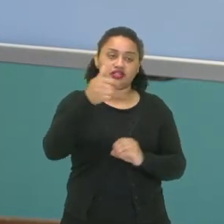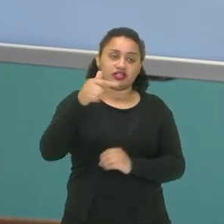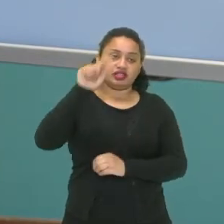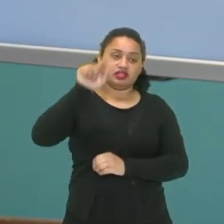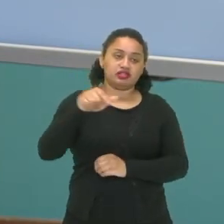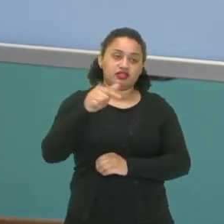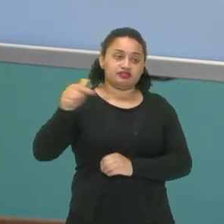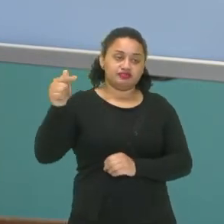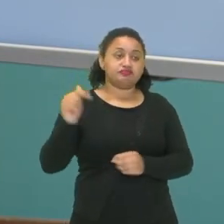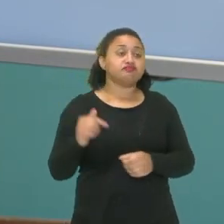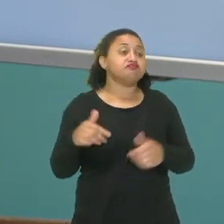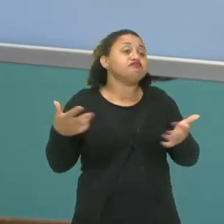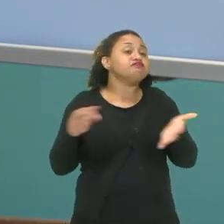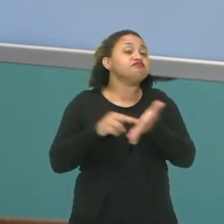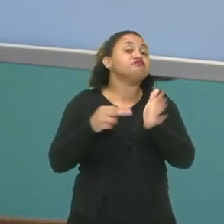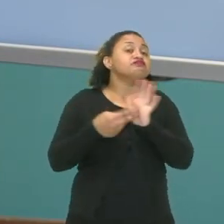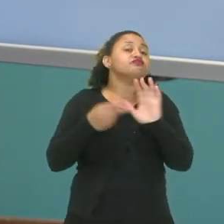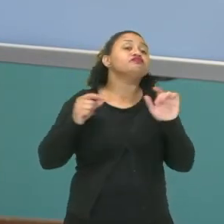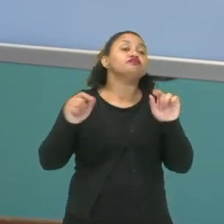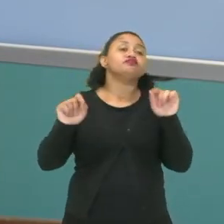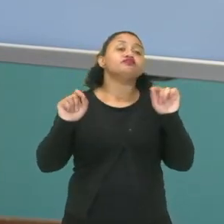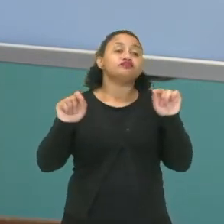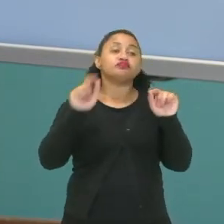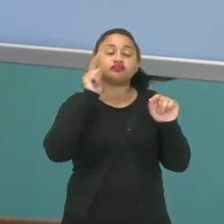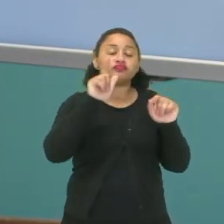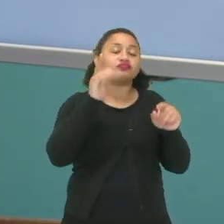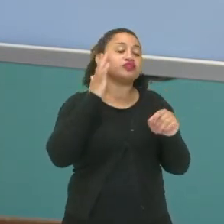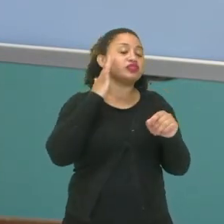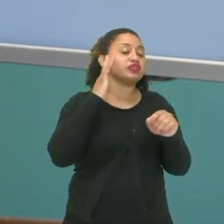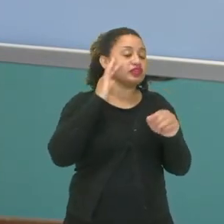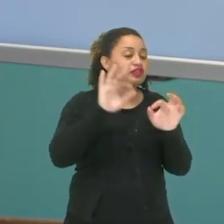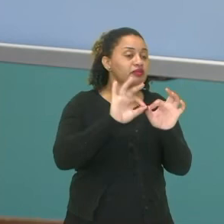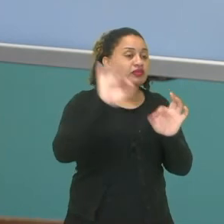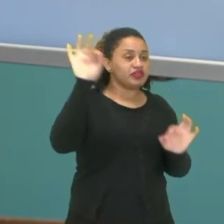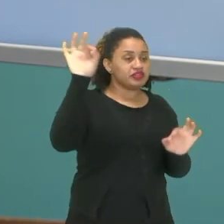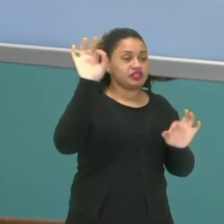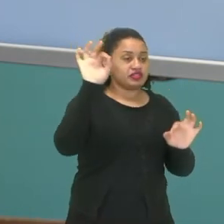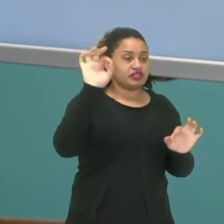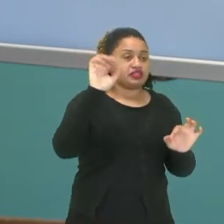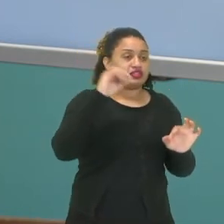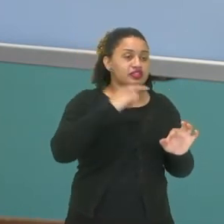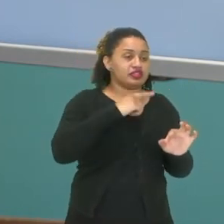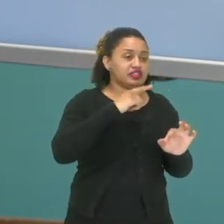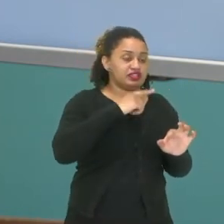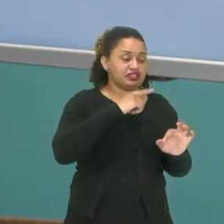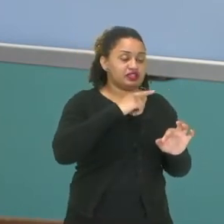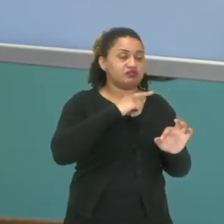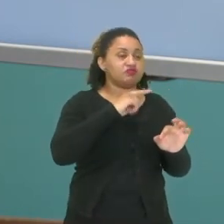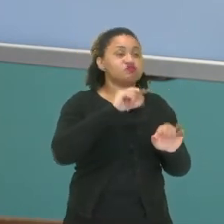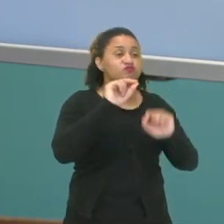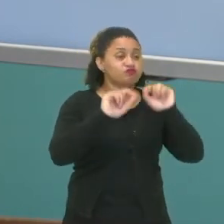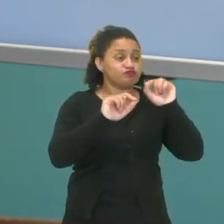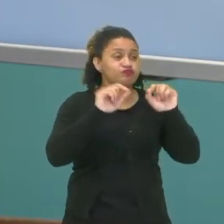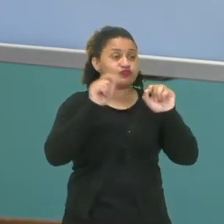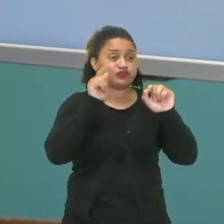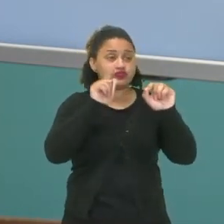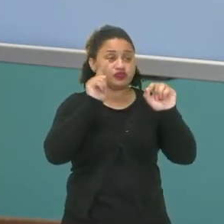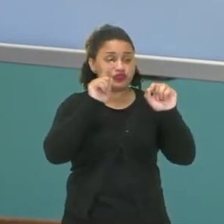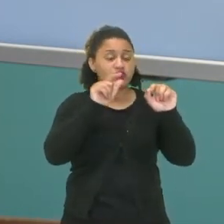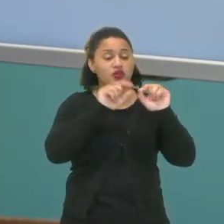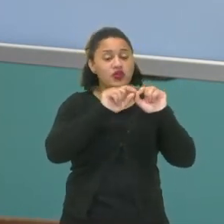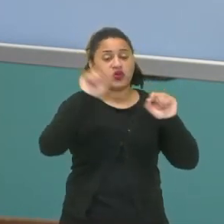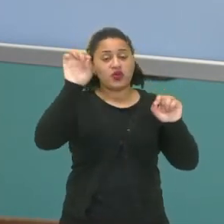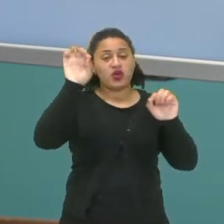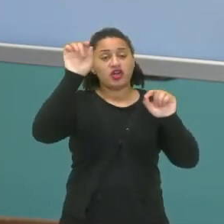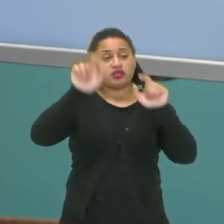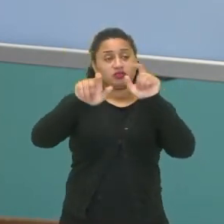17,3. Ou seja, para calcular a distância que ele vai percorrer para o helicóptero ir aqui até aonde as